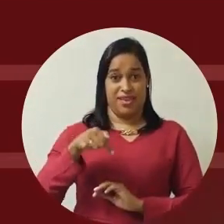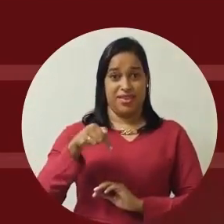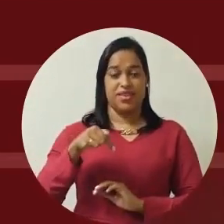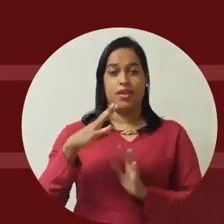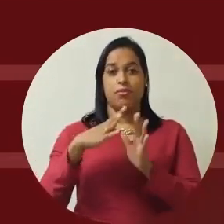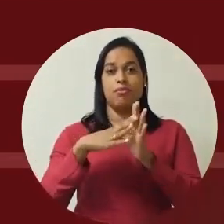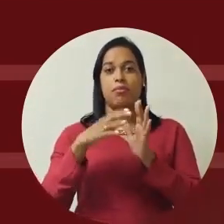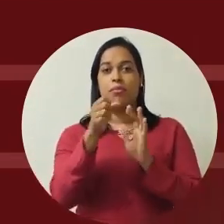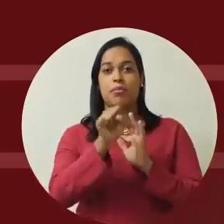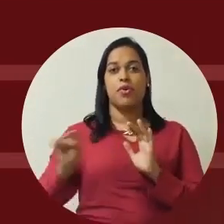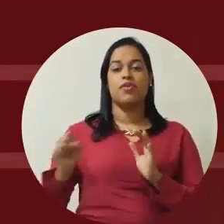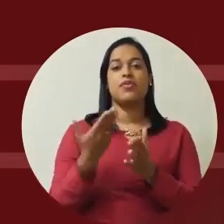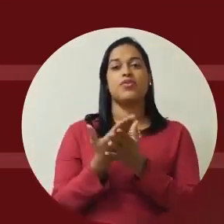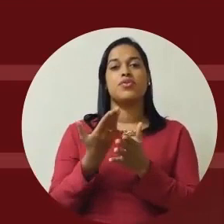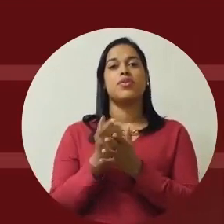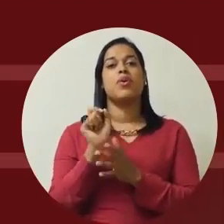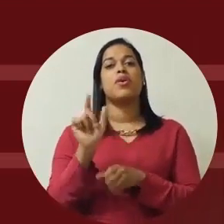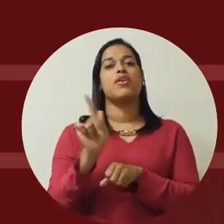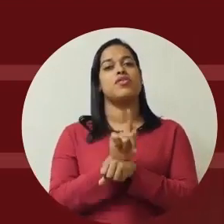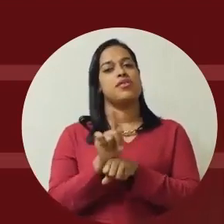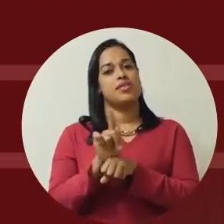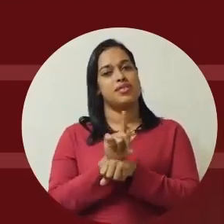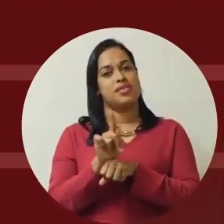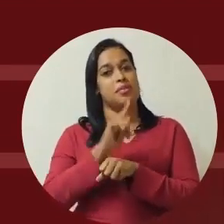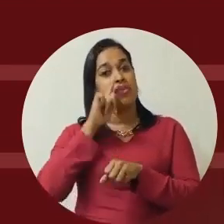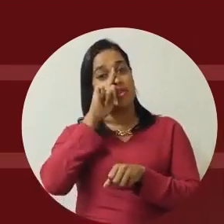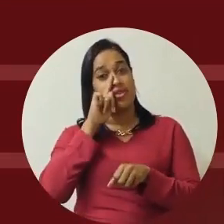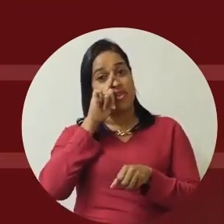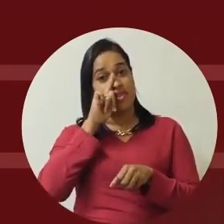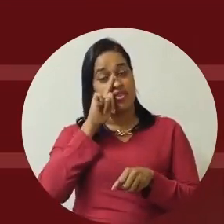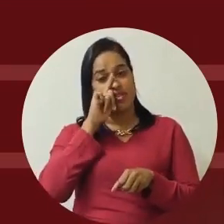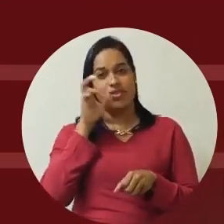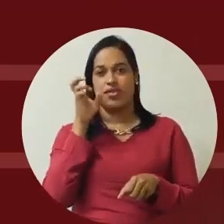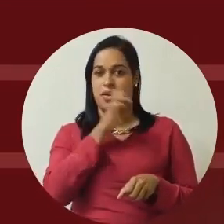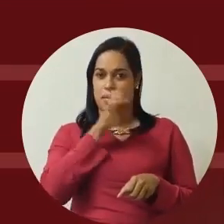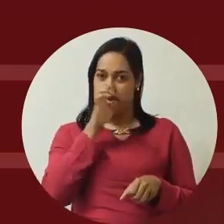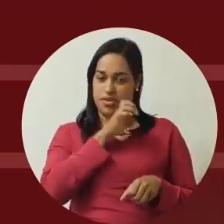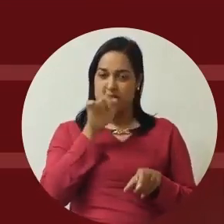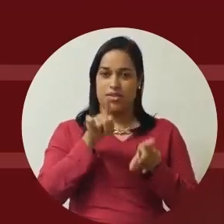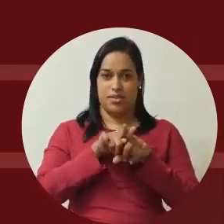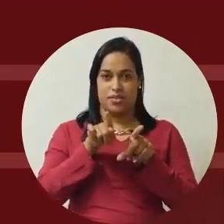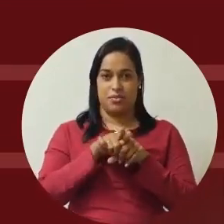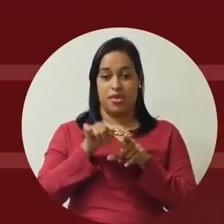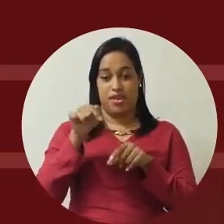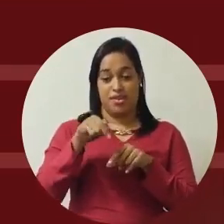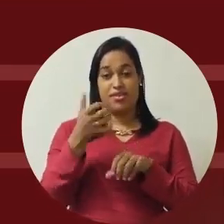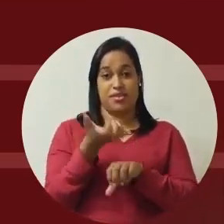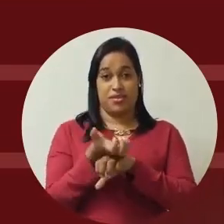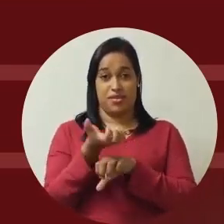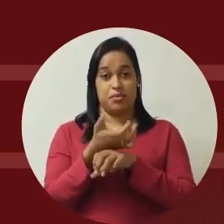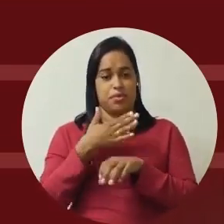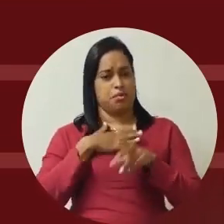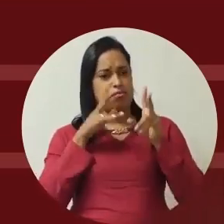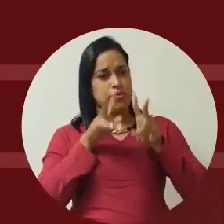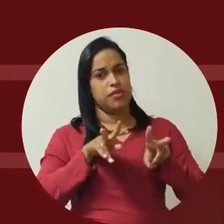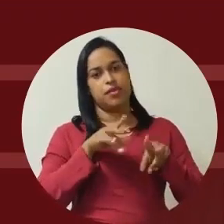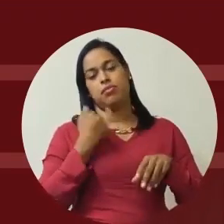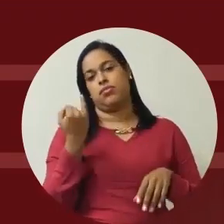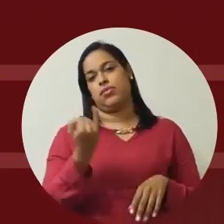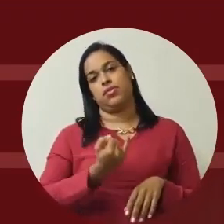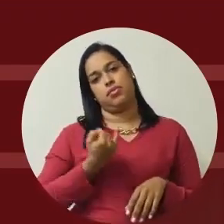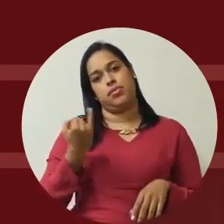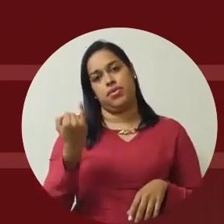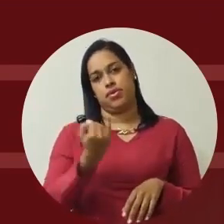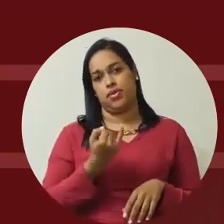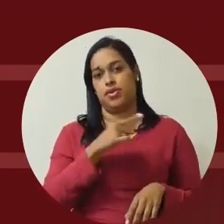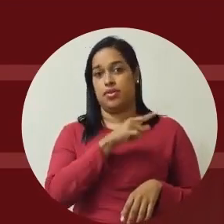Neste módulo, nós vamos estudar gerenciamento de riscos e emergências. E essa é uma disciplina, a meu ver, extremamente